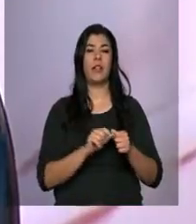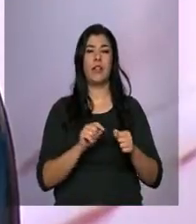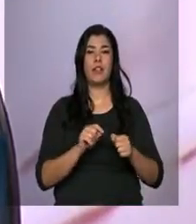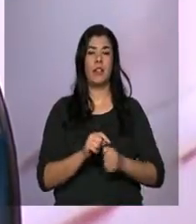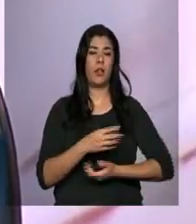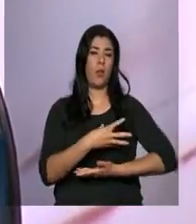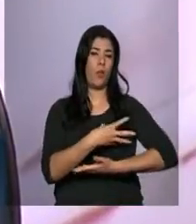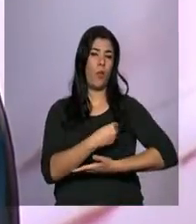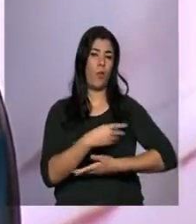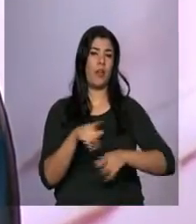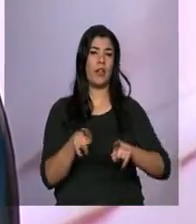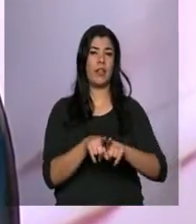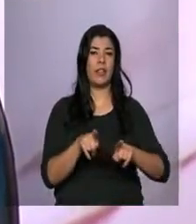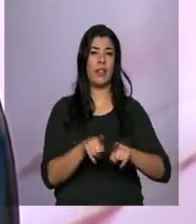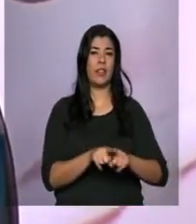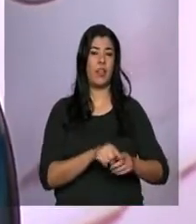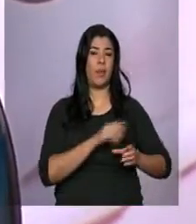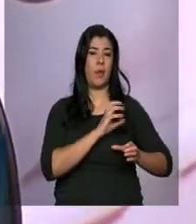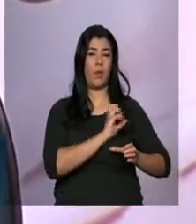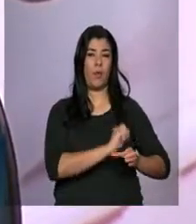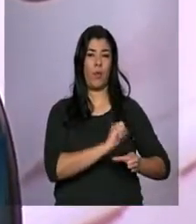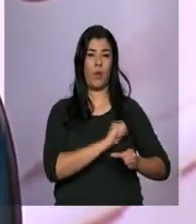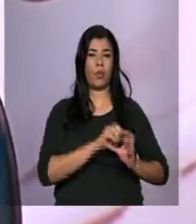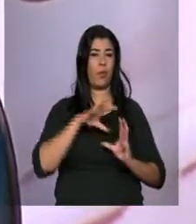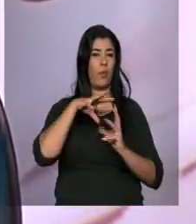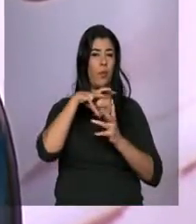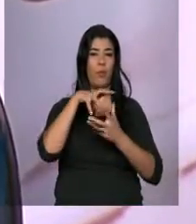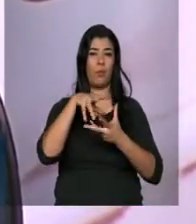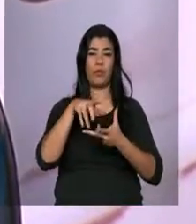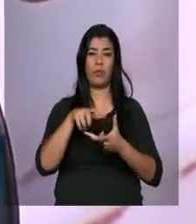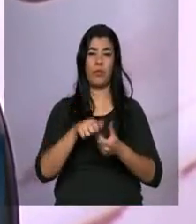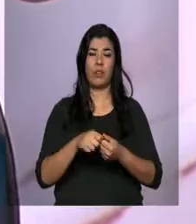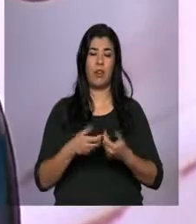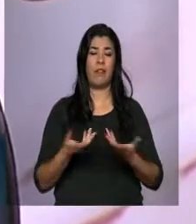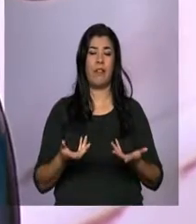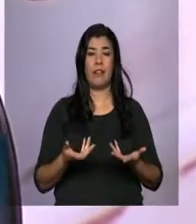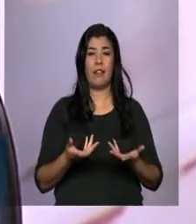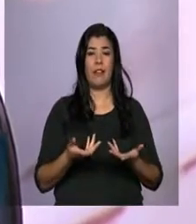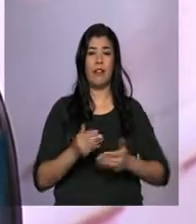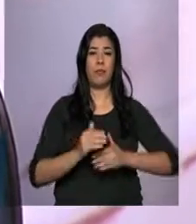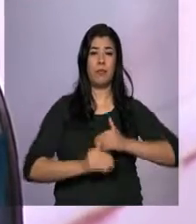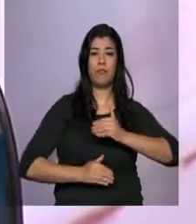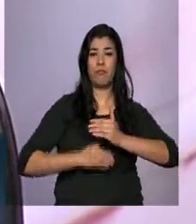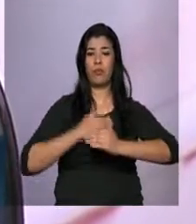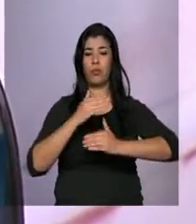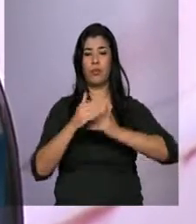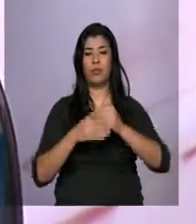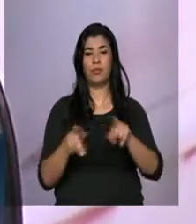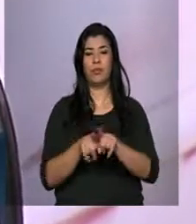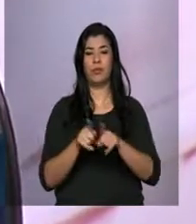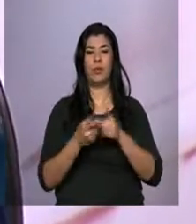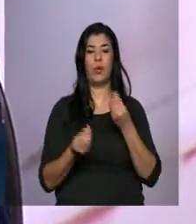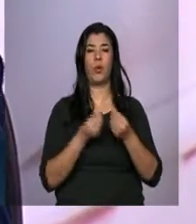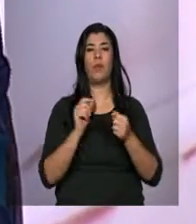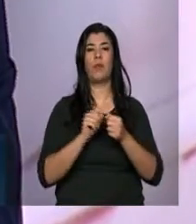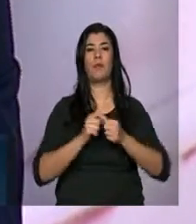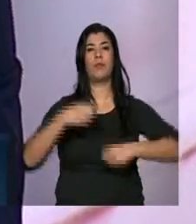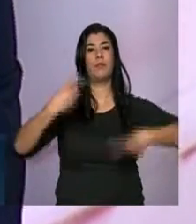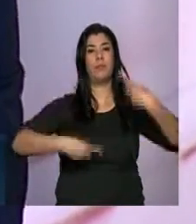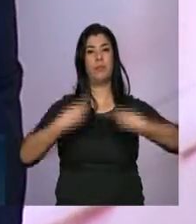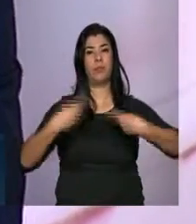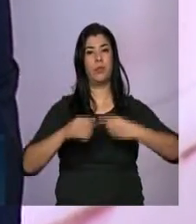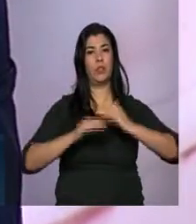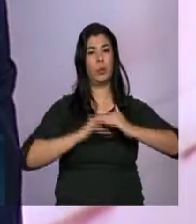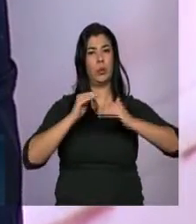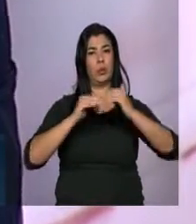do Doador, da Doadora Mundial. Então, é um processo muito interessante em termos de políticas que vão